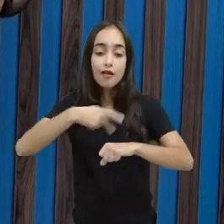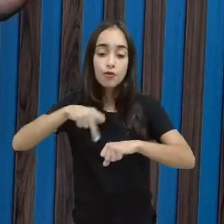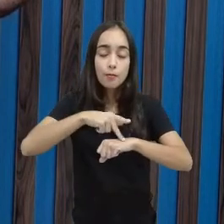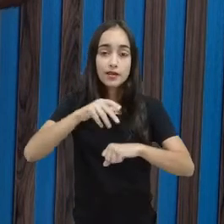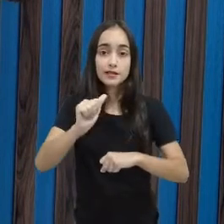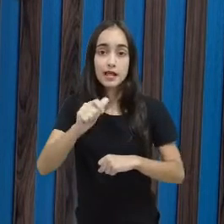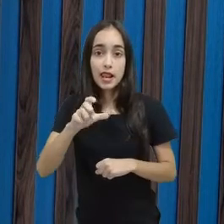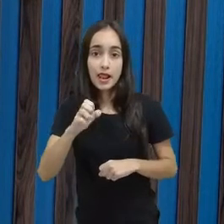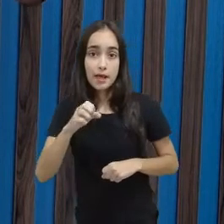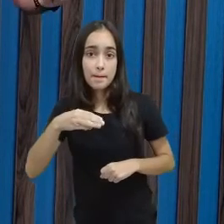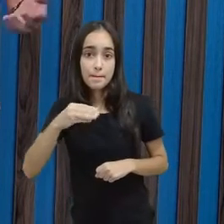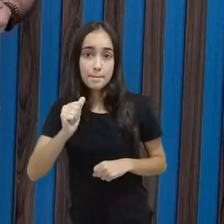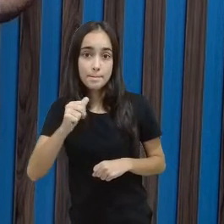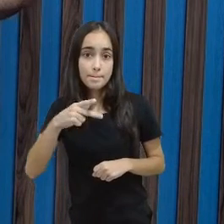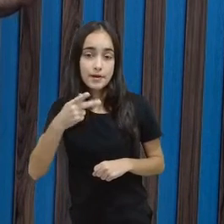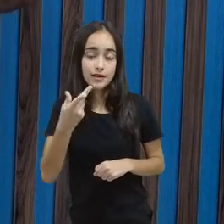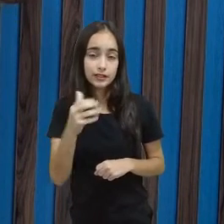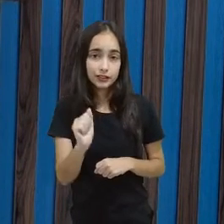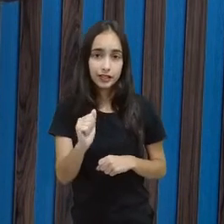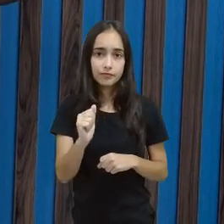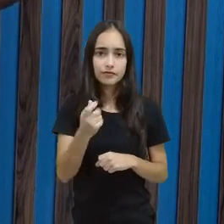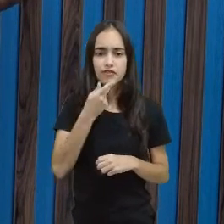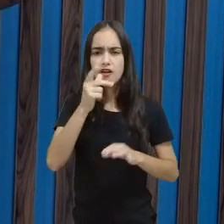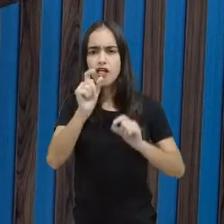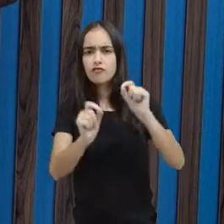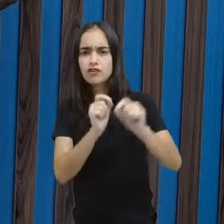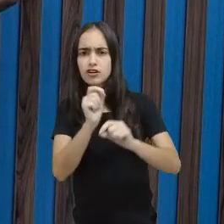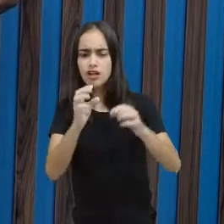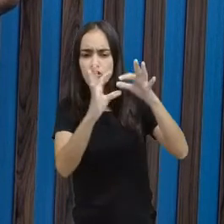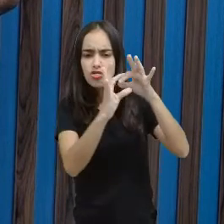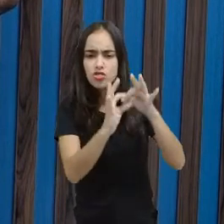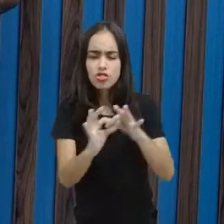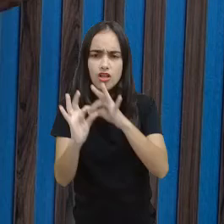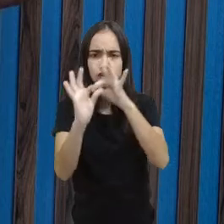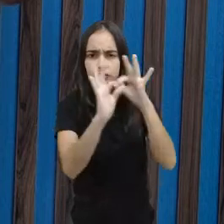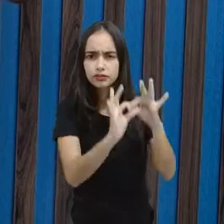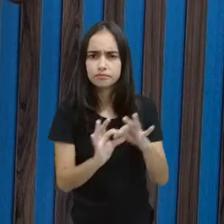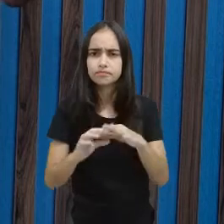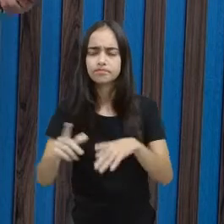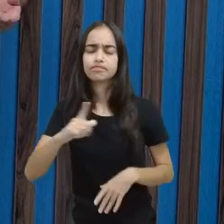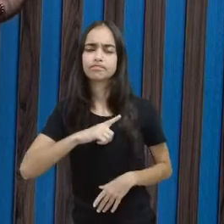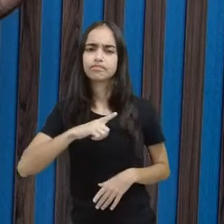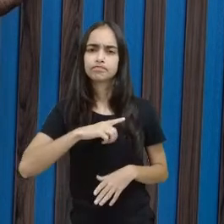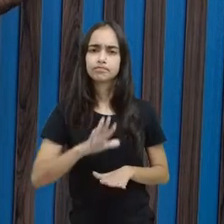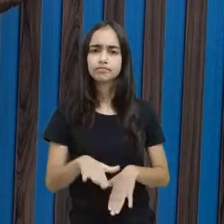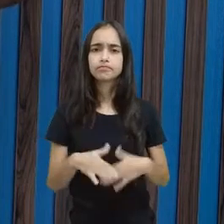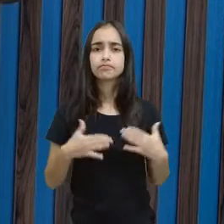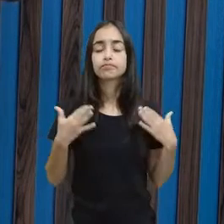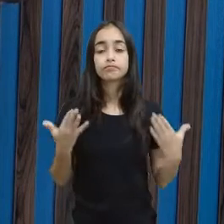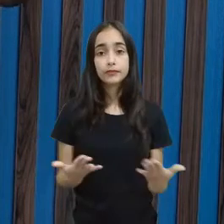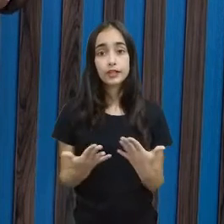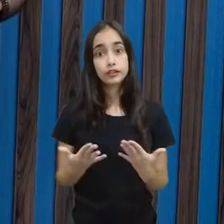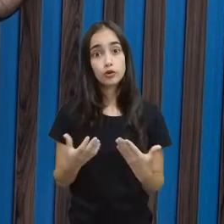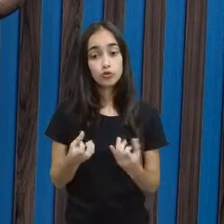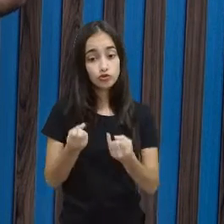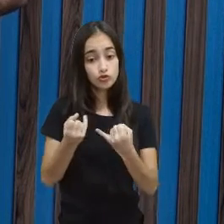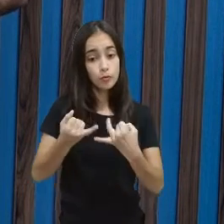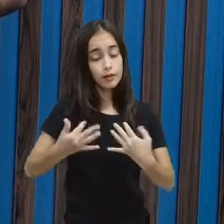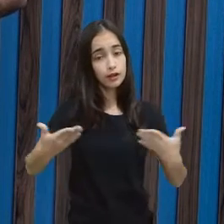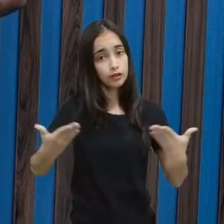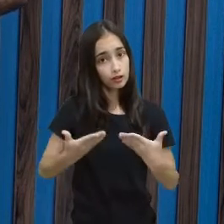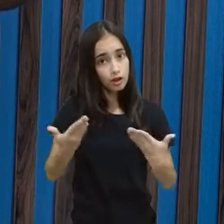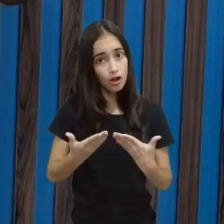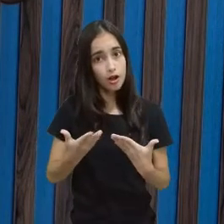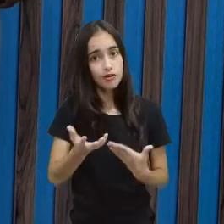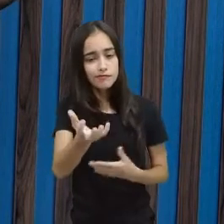aliado aos inimigos da Alemanha ainda durante a Primeira Guerra Mundial. Então, nesse sentido, né, vale enfatizar